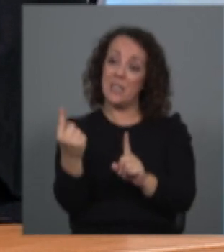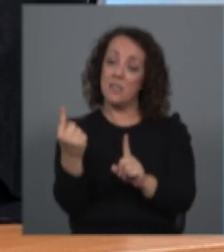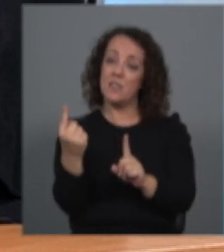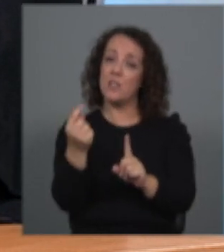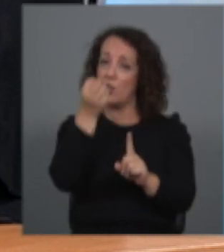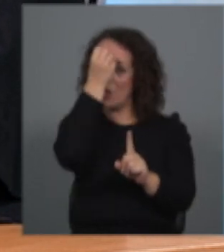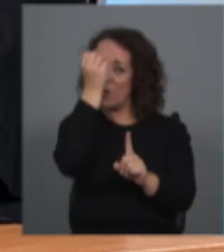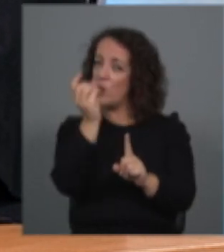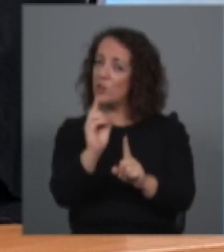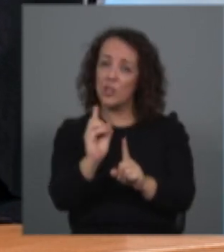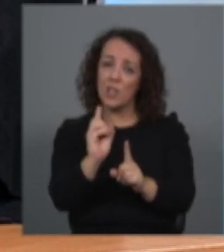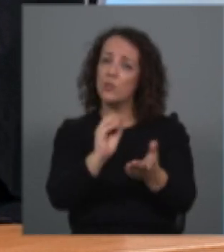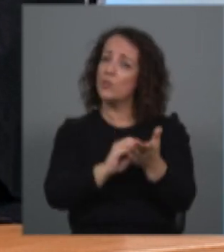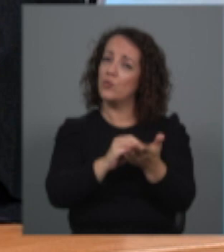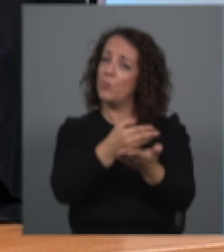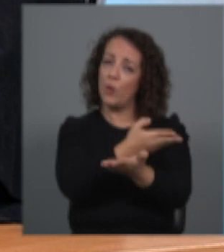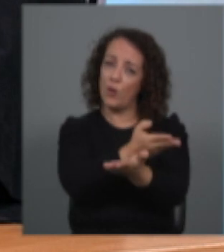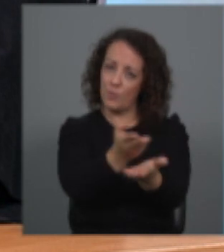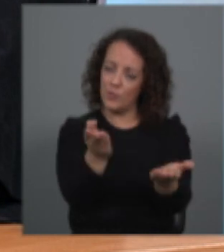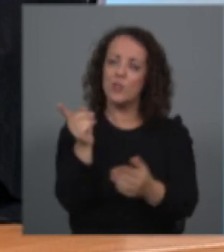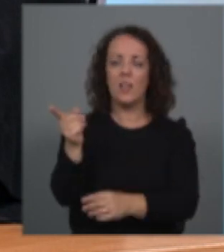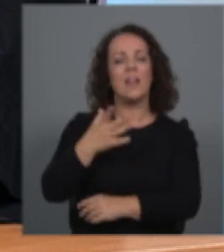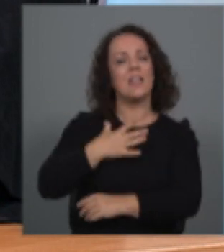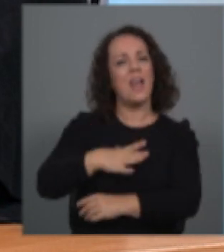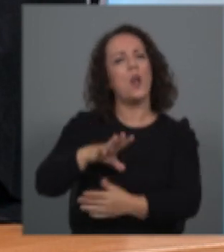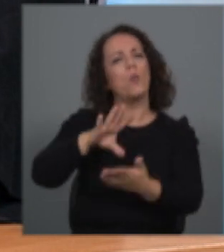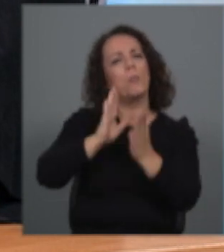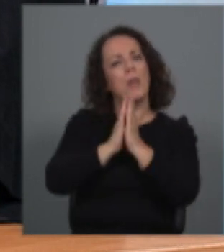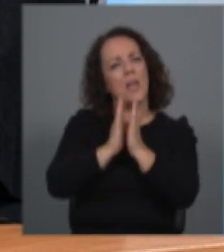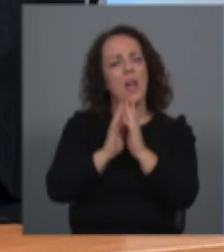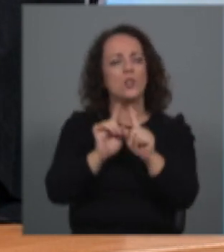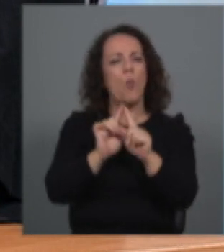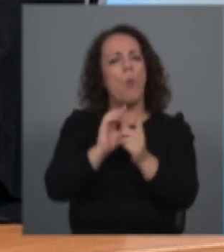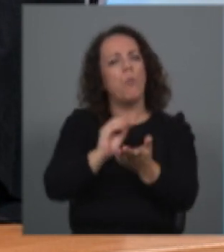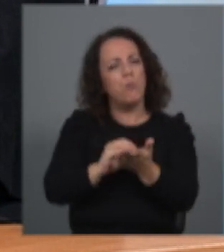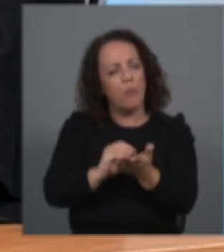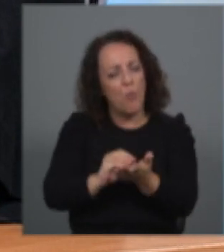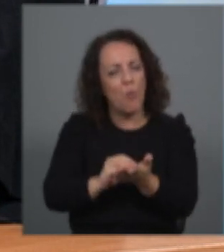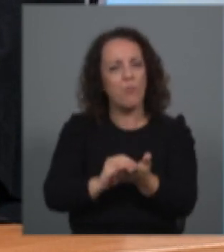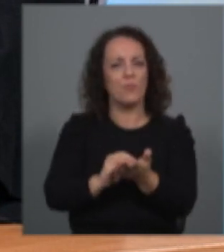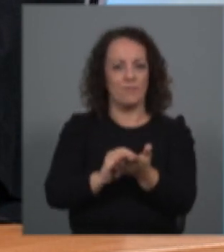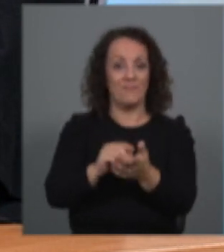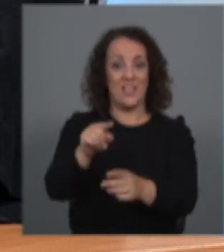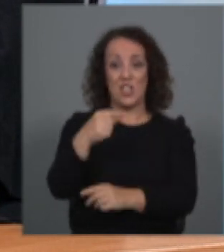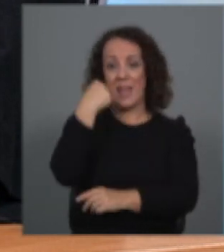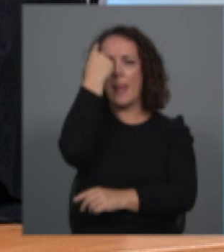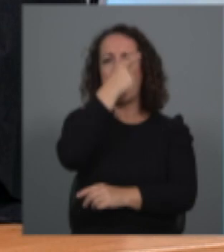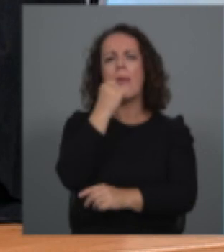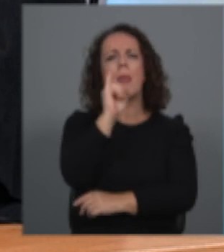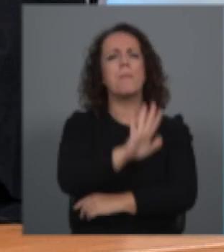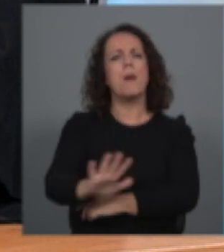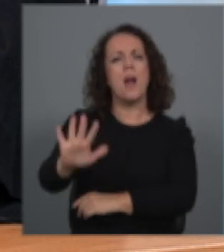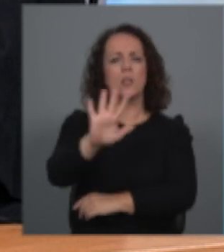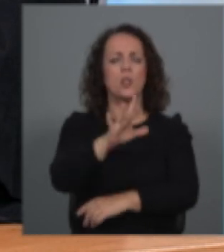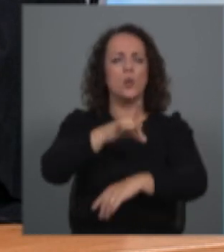dos pobres. E ele quer também uma igreja pobre. E esta imagem do leproso, no fundo, é um Francisco